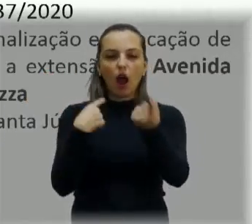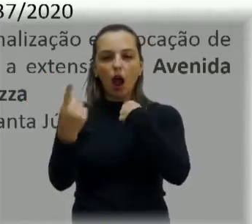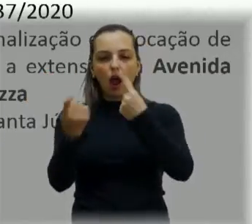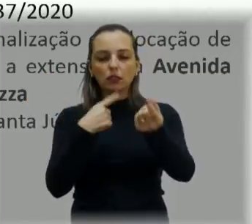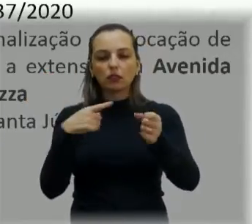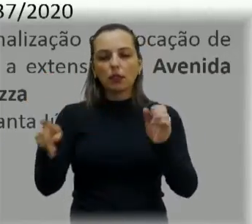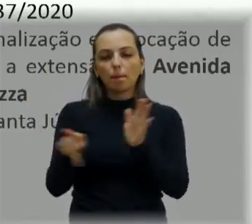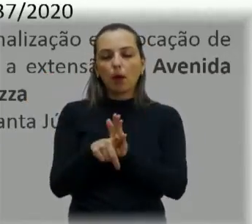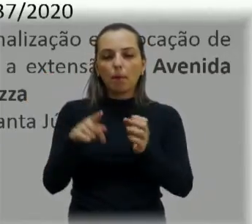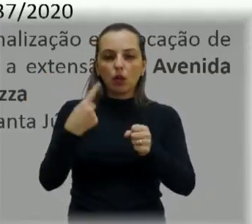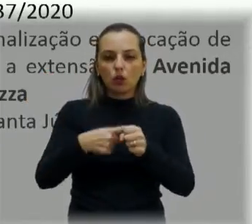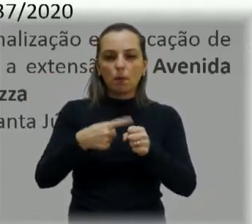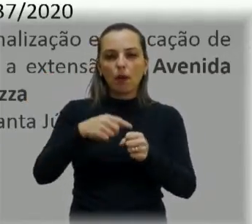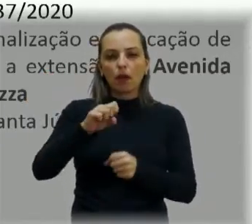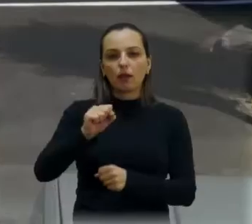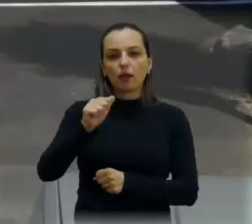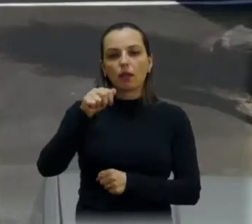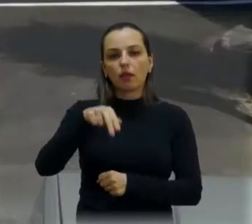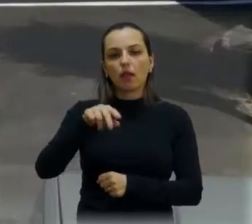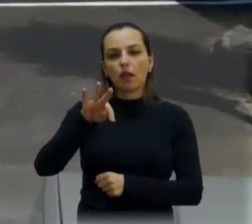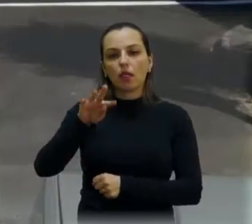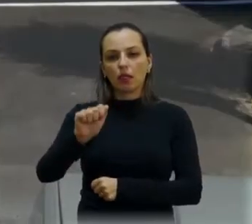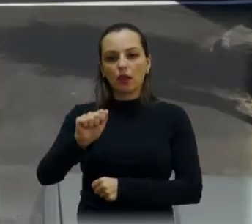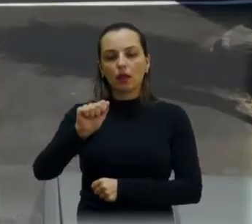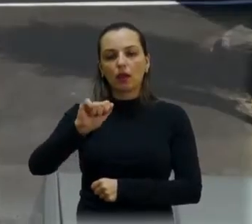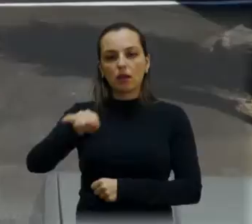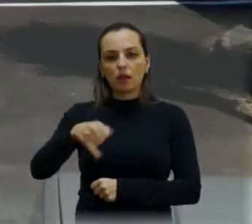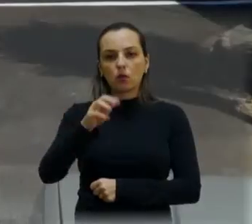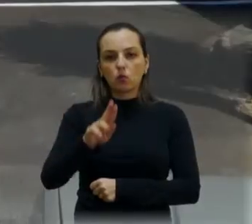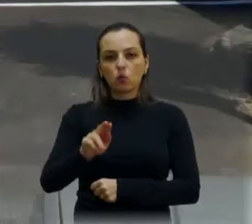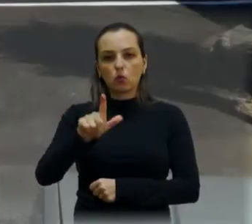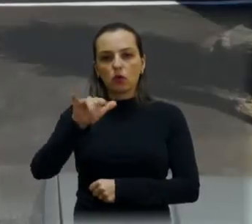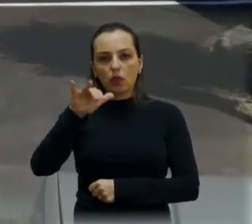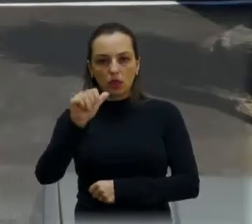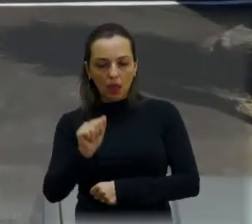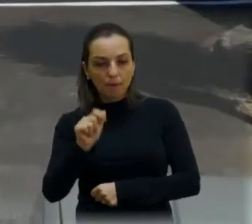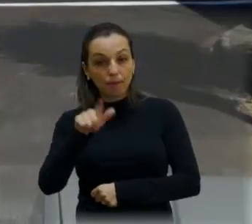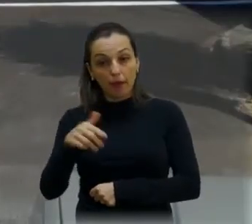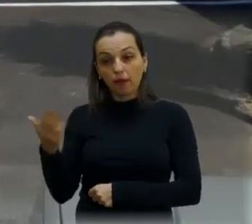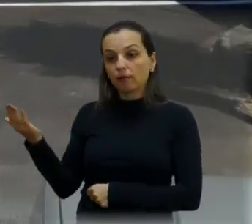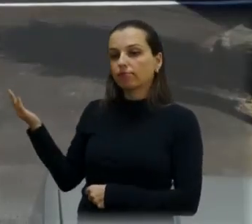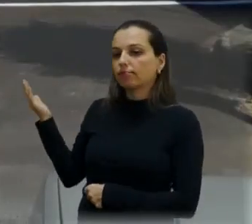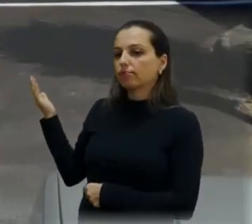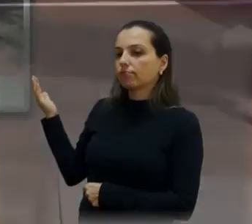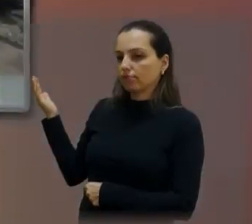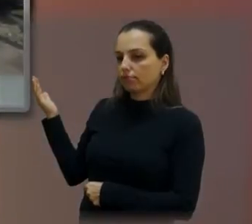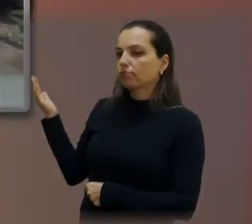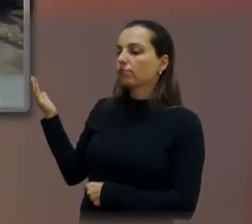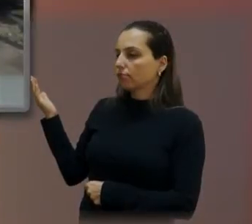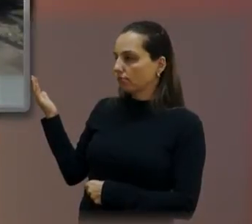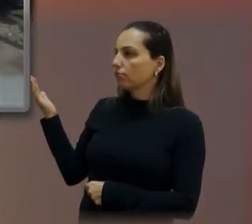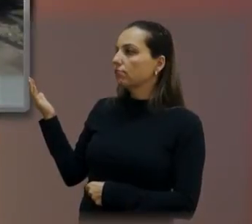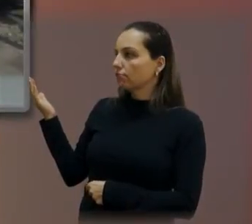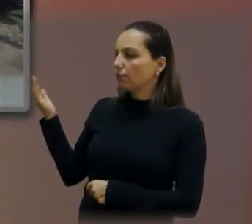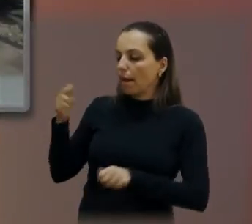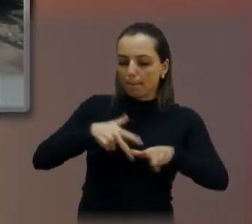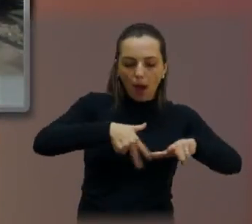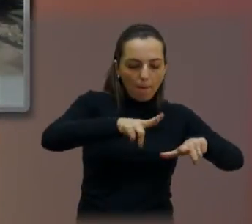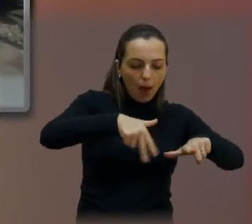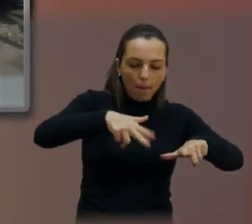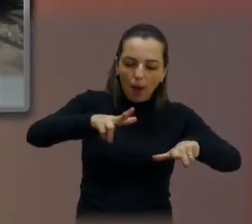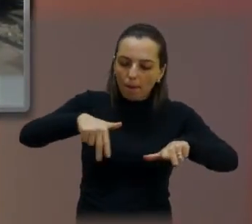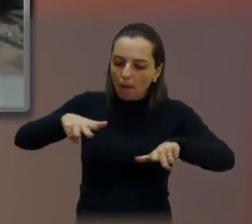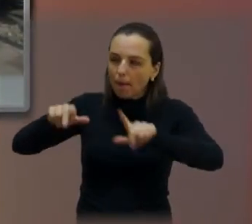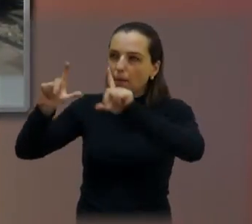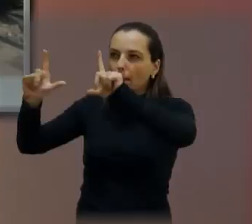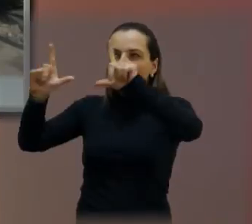no Jardim Santa Júlia, pode passar, por favor. Aí está o Jardim Santa Júlia, então, com a demanda atendida. Todo o bairro foi sinalizado,